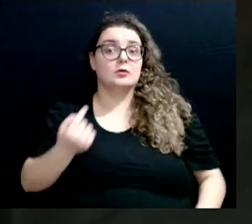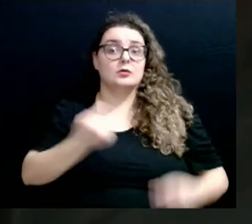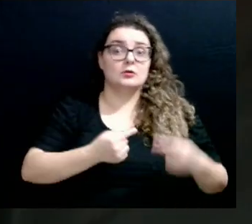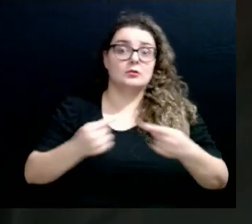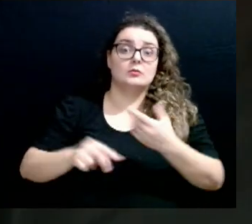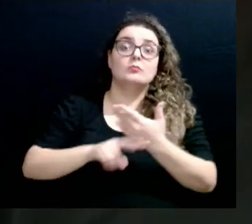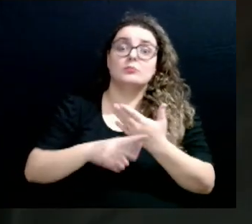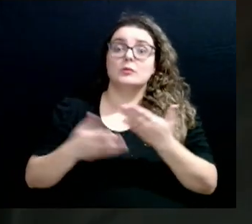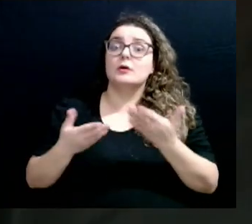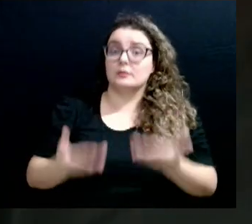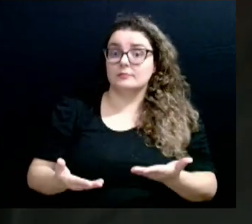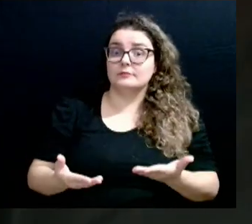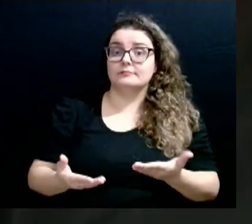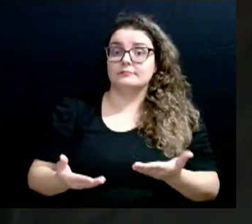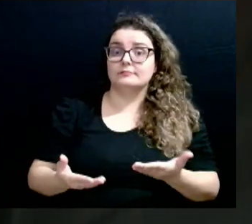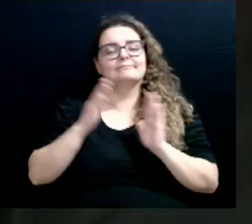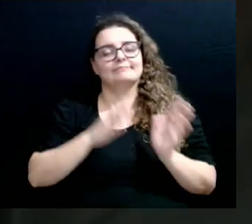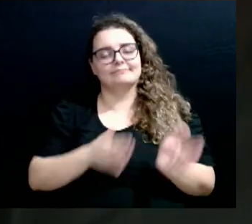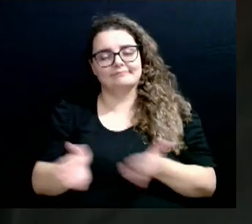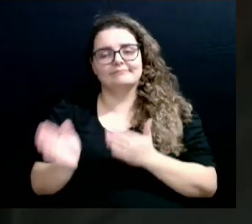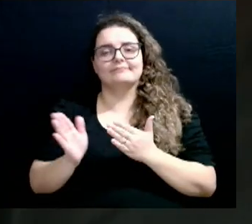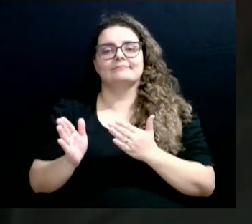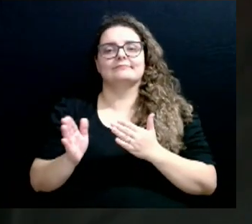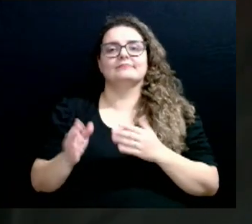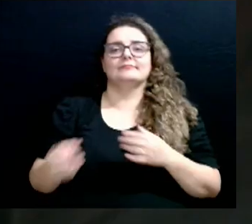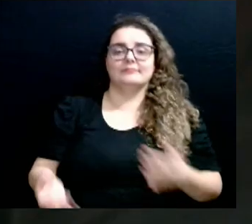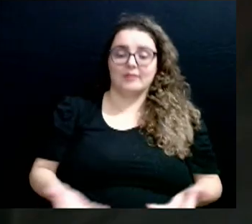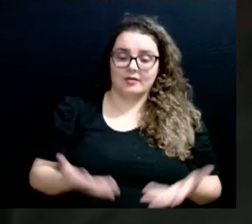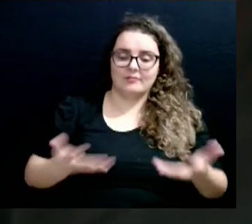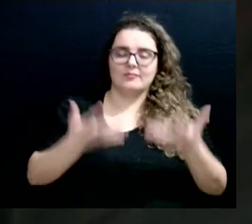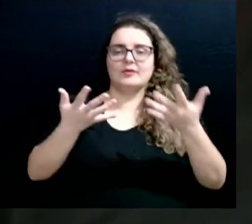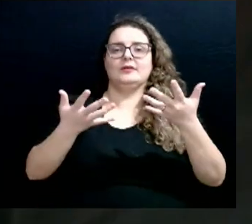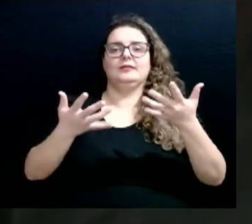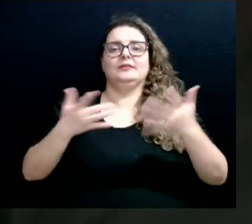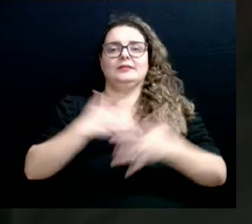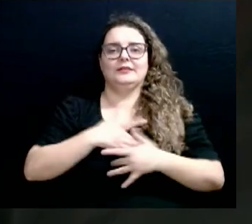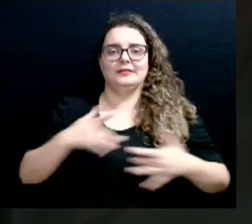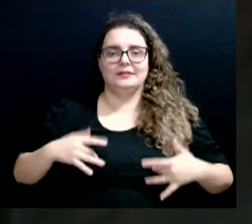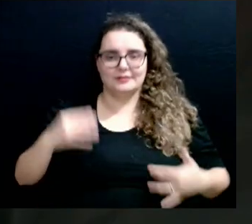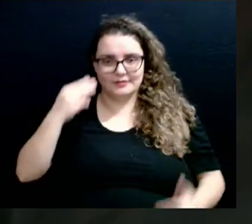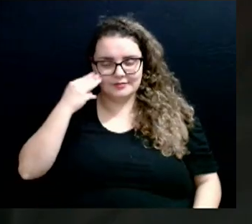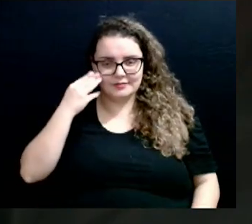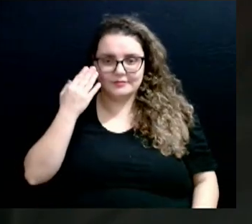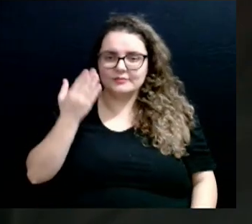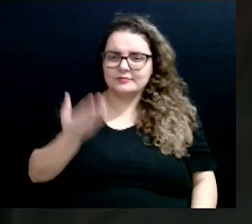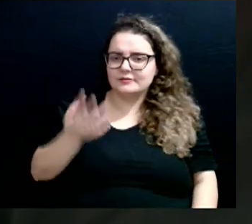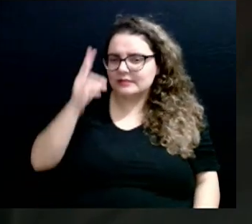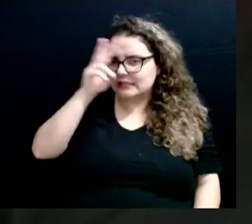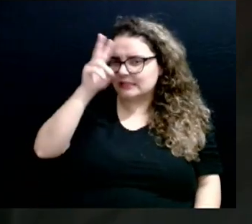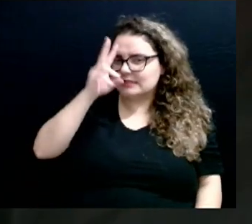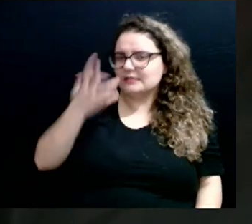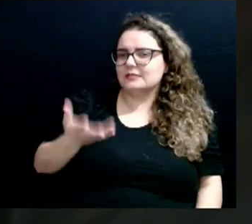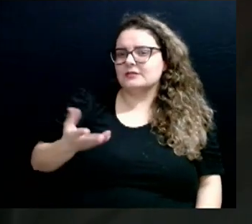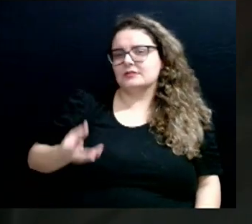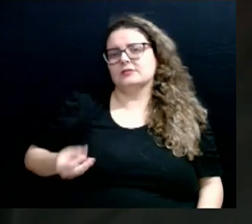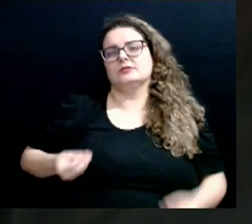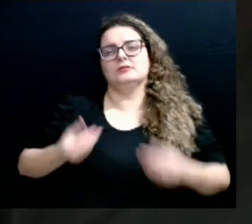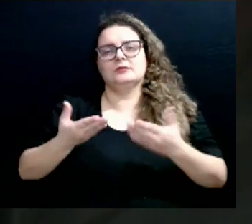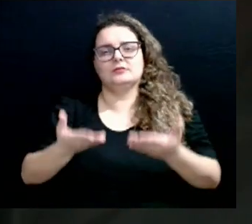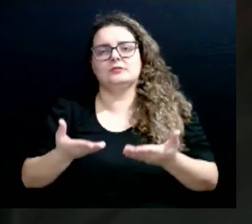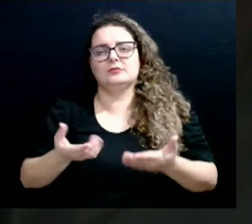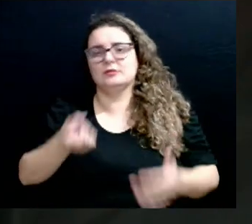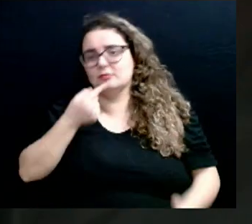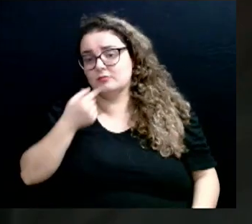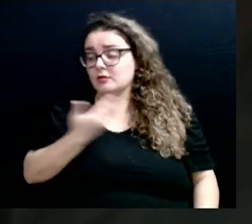na produtividade, na motivação e na saúde mental. Você lembra que você ofereceu, de repente, um remédio para um colega de